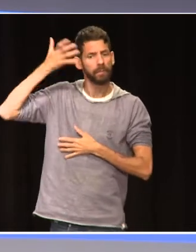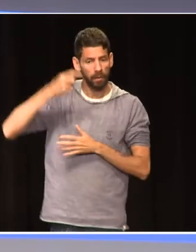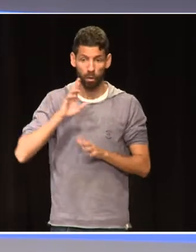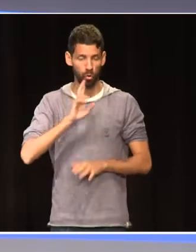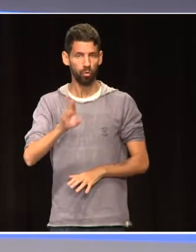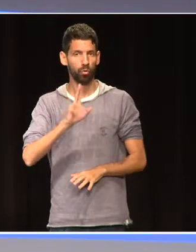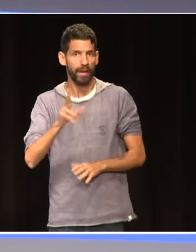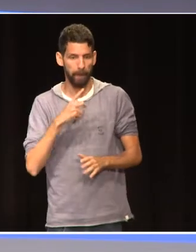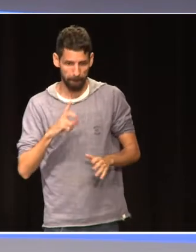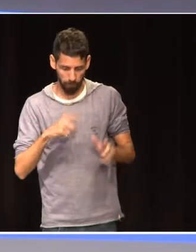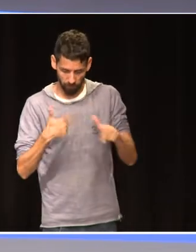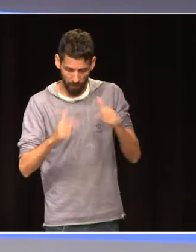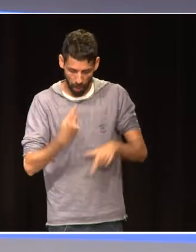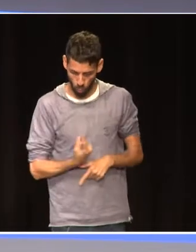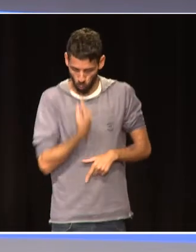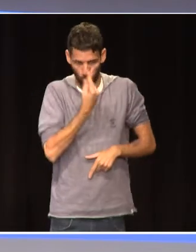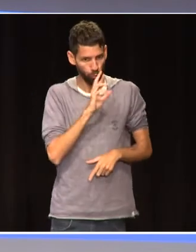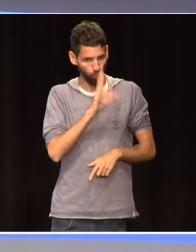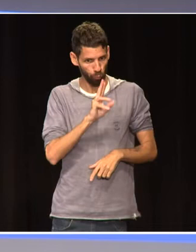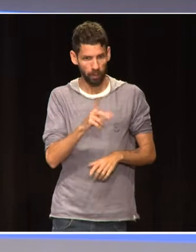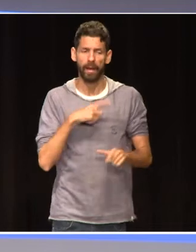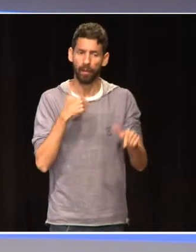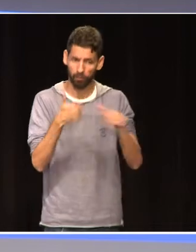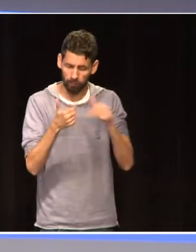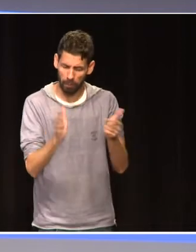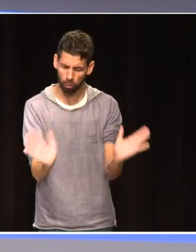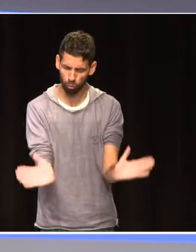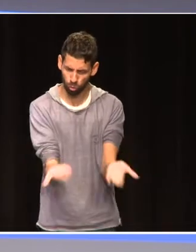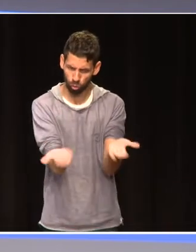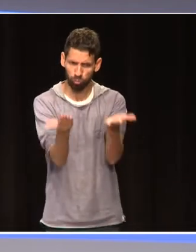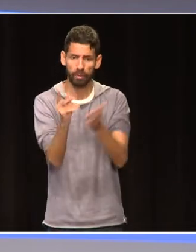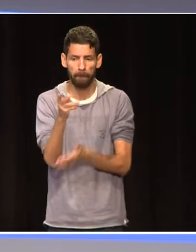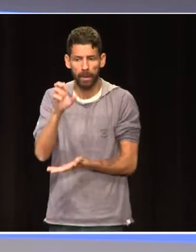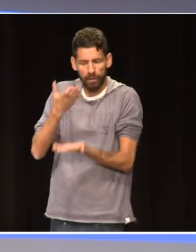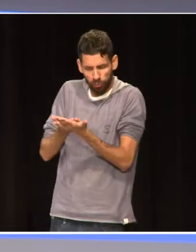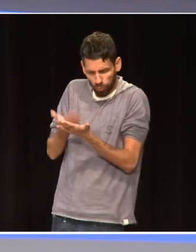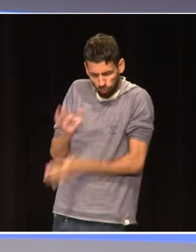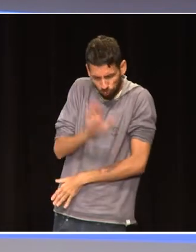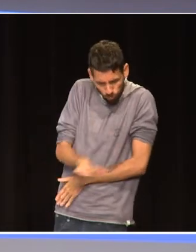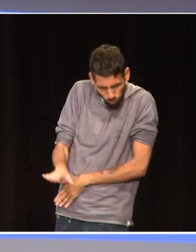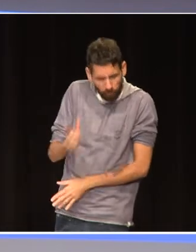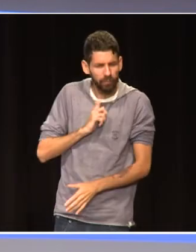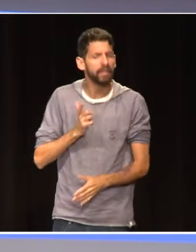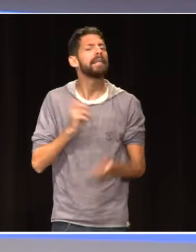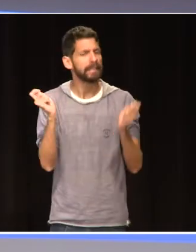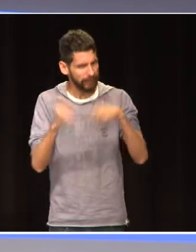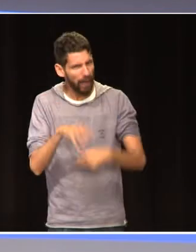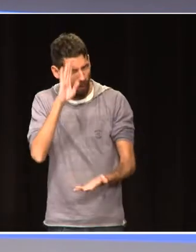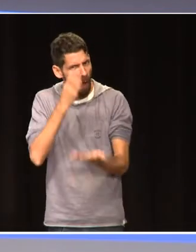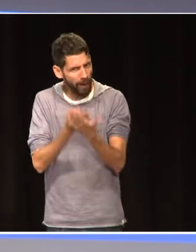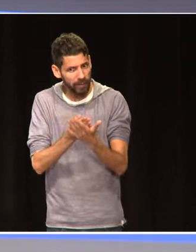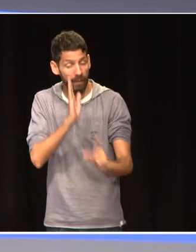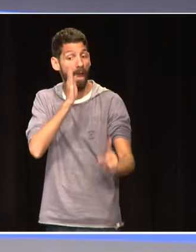não é um trabalho individual. A gente percebe que tem um trabalho de estímulo desde criança. Aqui a gente pode ser considerado